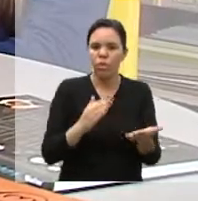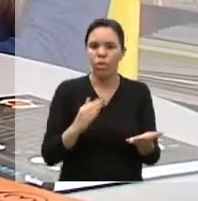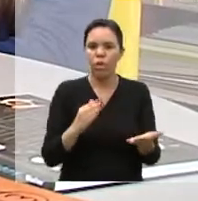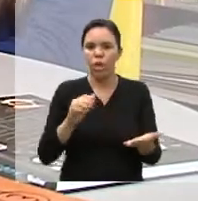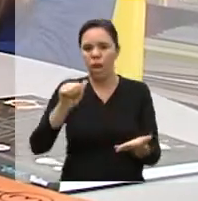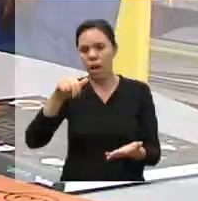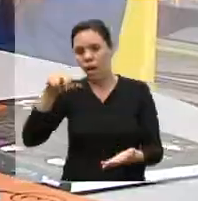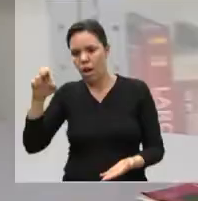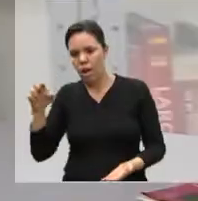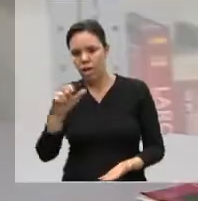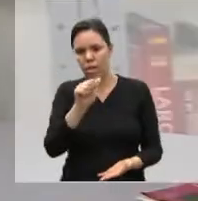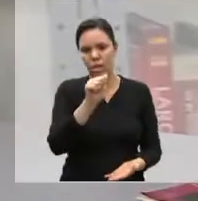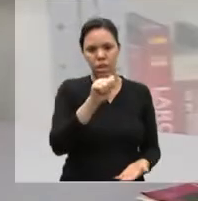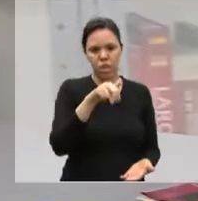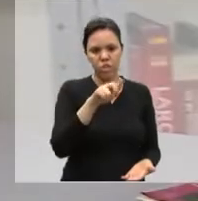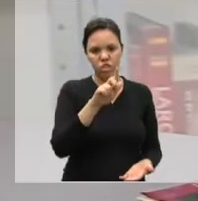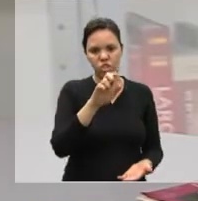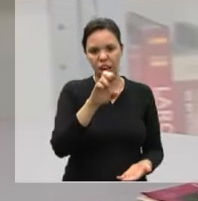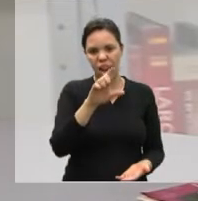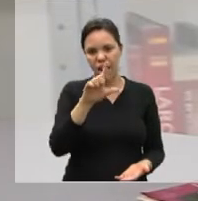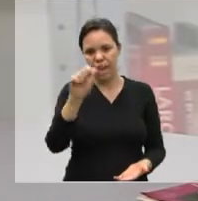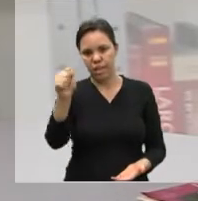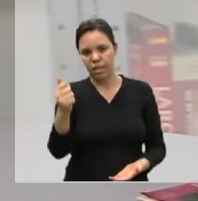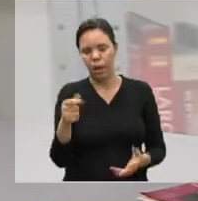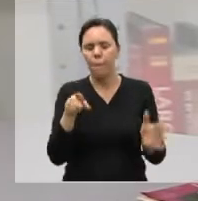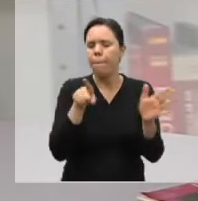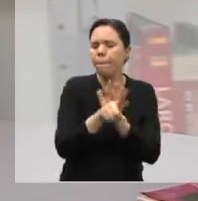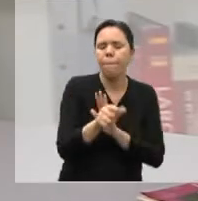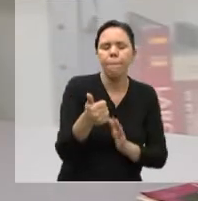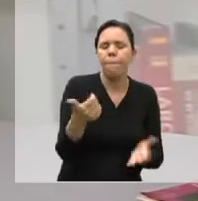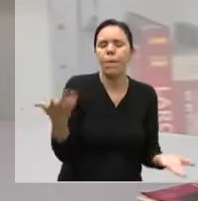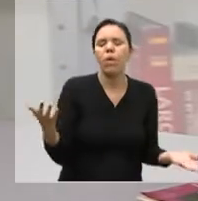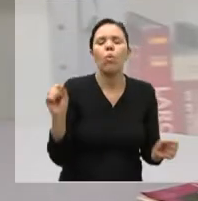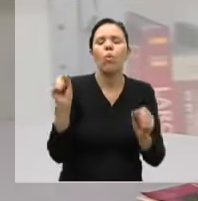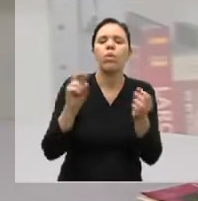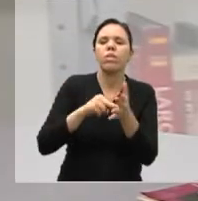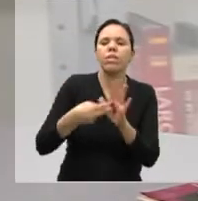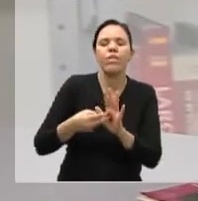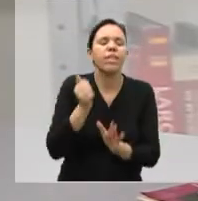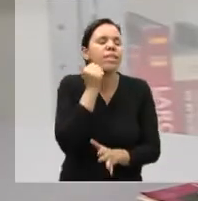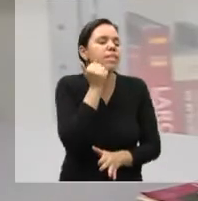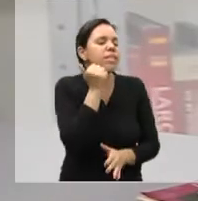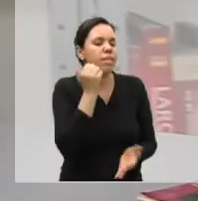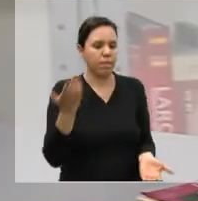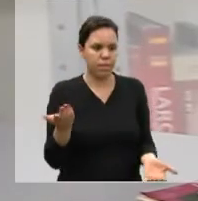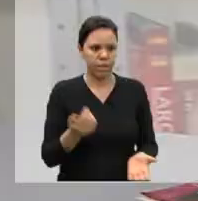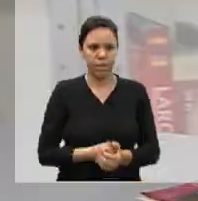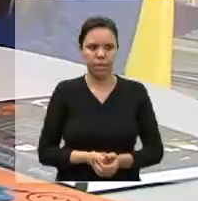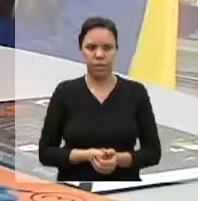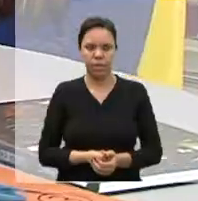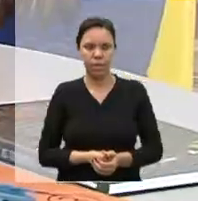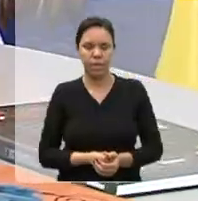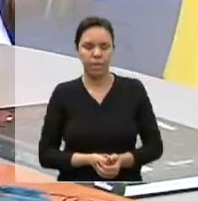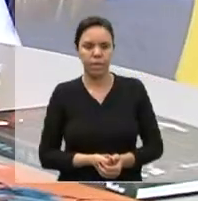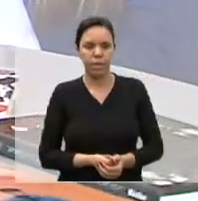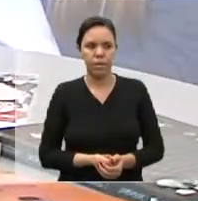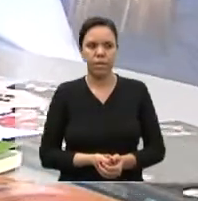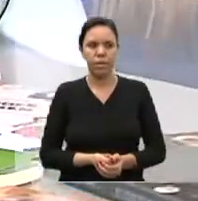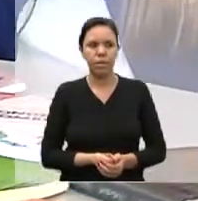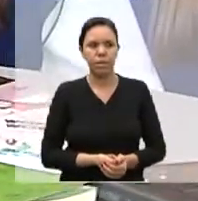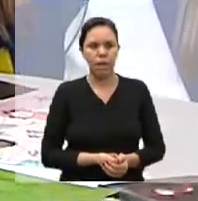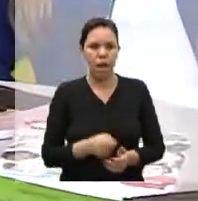Angélica. A primeira pergunta que eu quero fazer para vocês duas, afinal, o que é ciência? Bom,